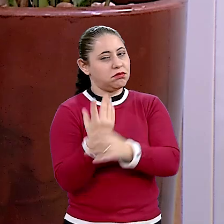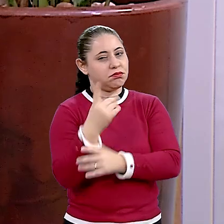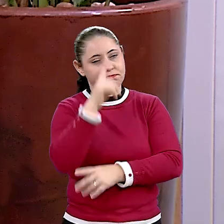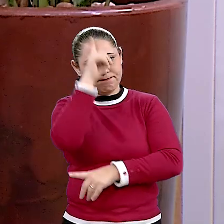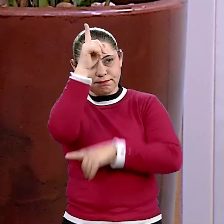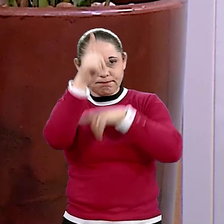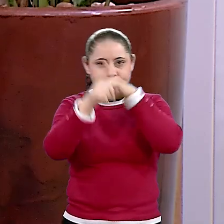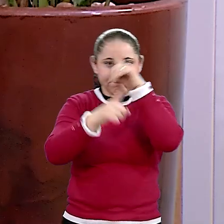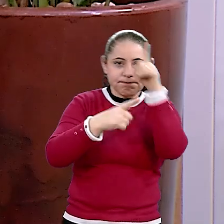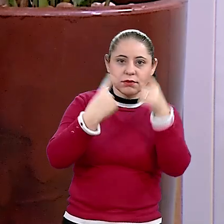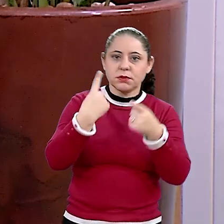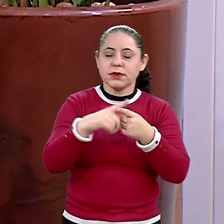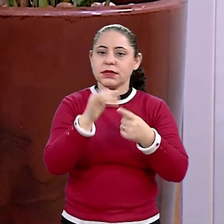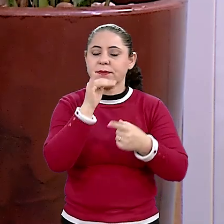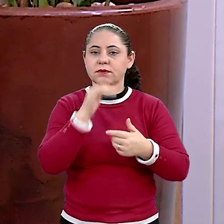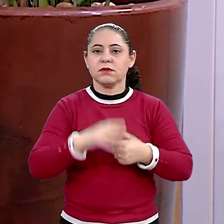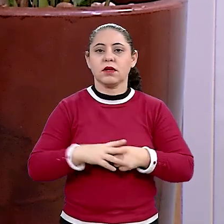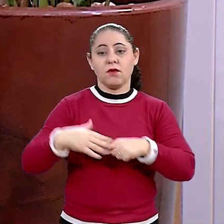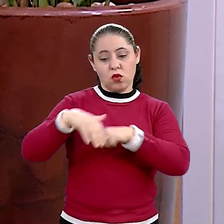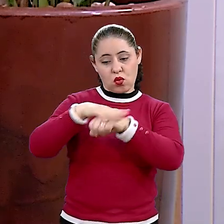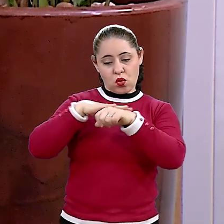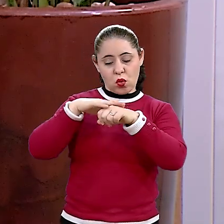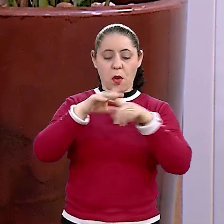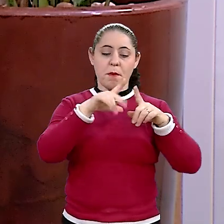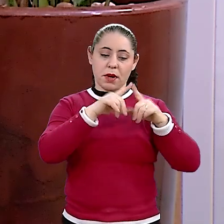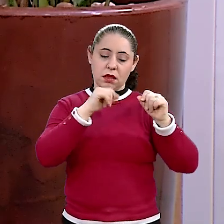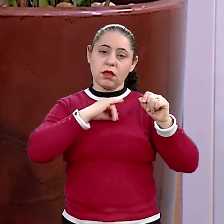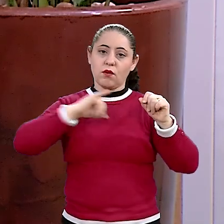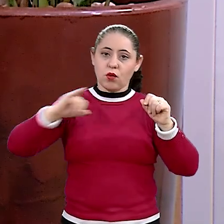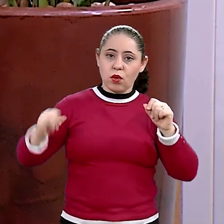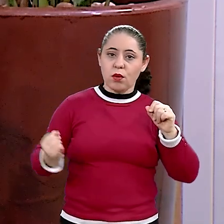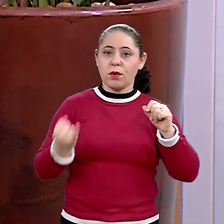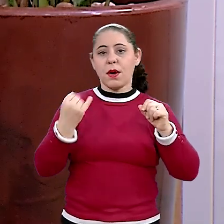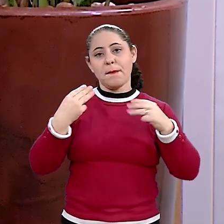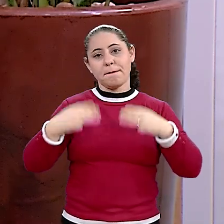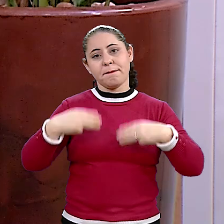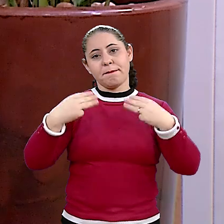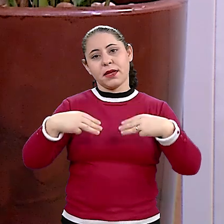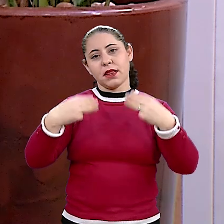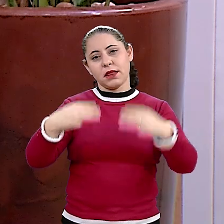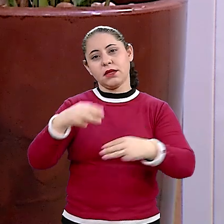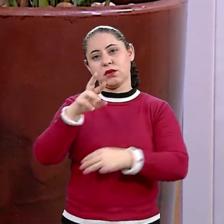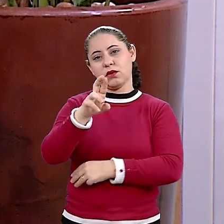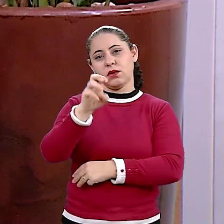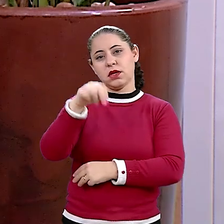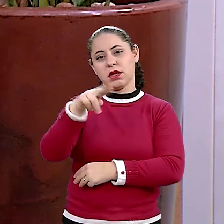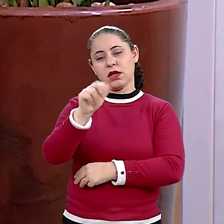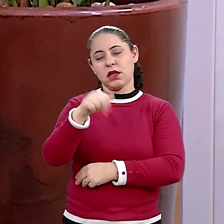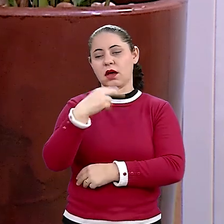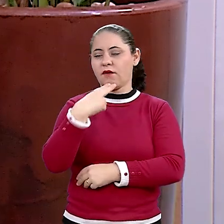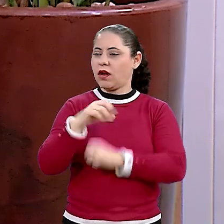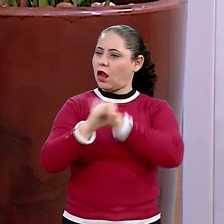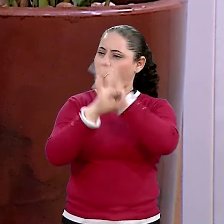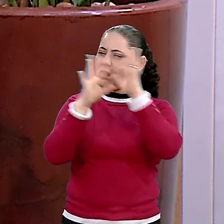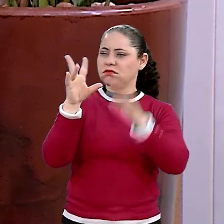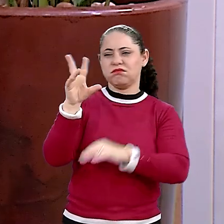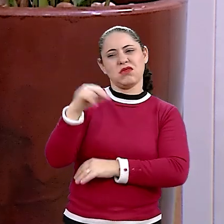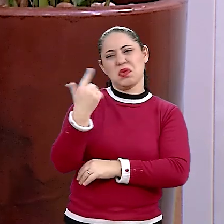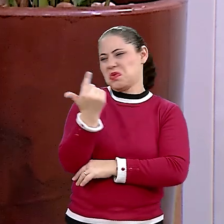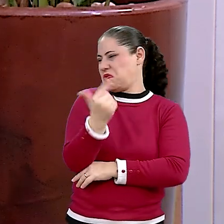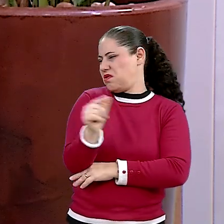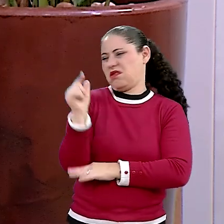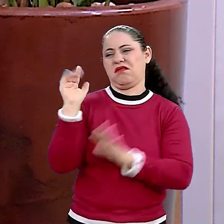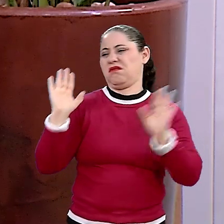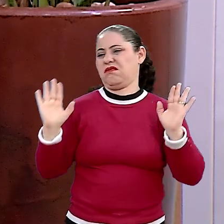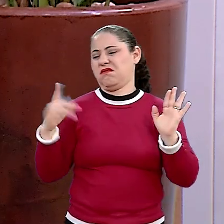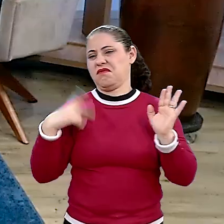criatividade nossa. Porque se você conversa lá em Brasília, eu tive a oportunidade de falar com o ministro Renan, eles são muito claros, eles dizem assim, não